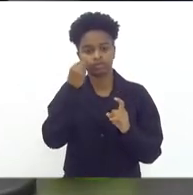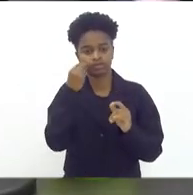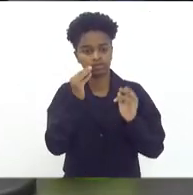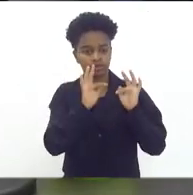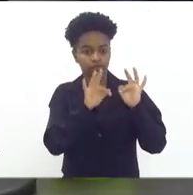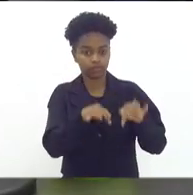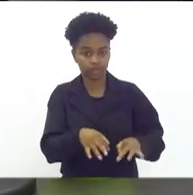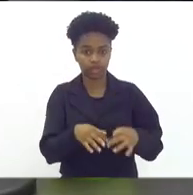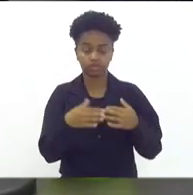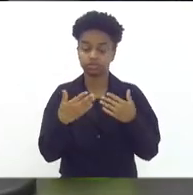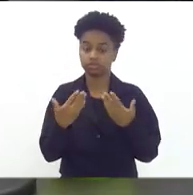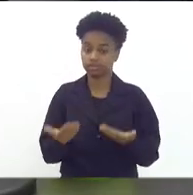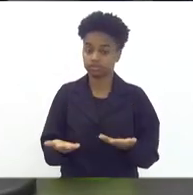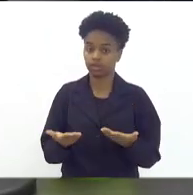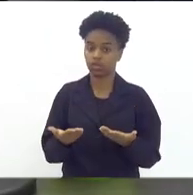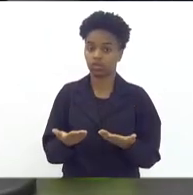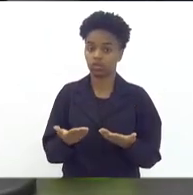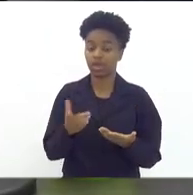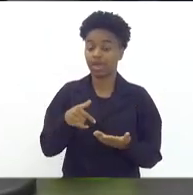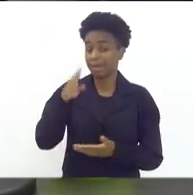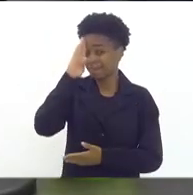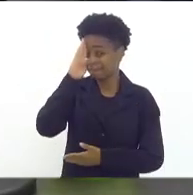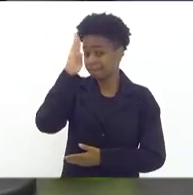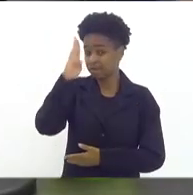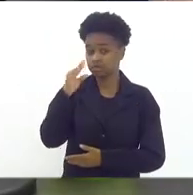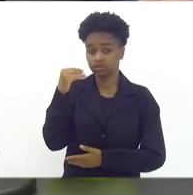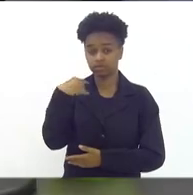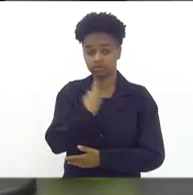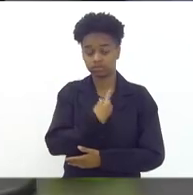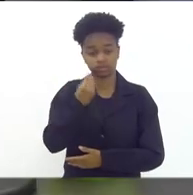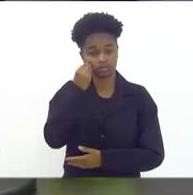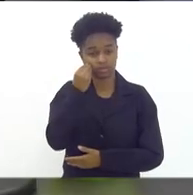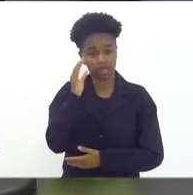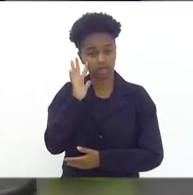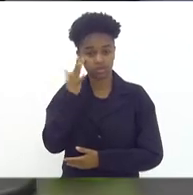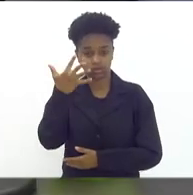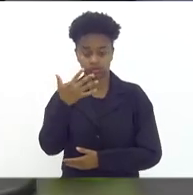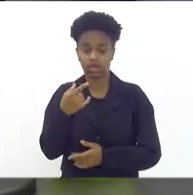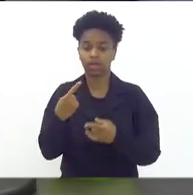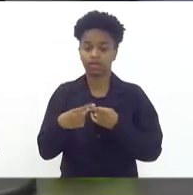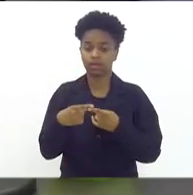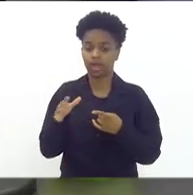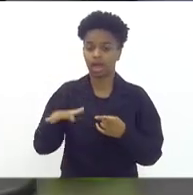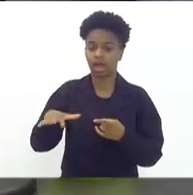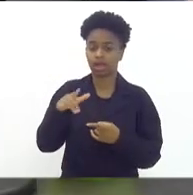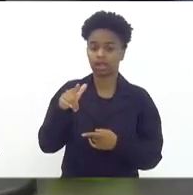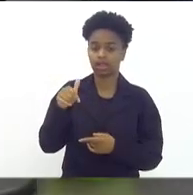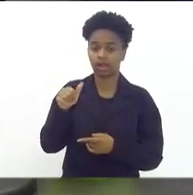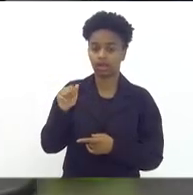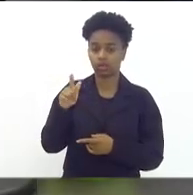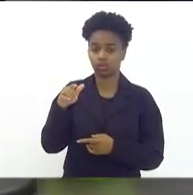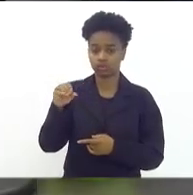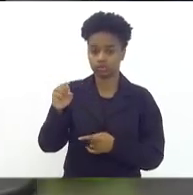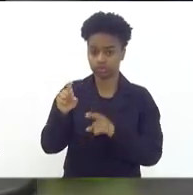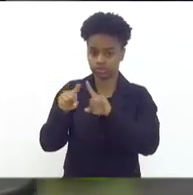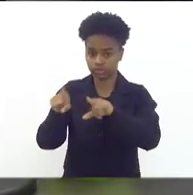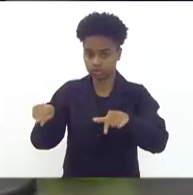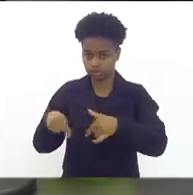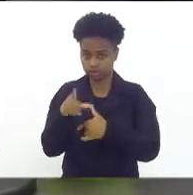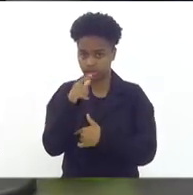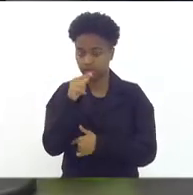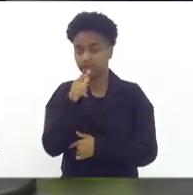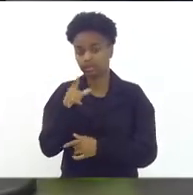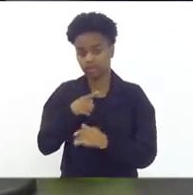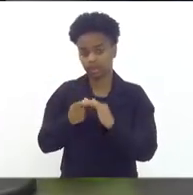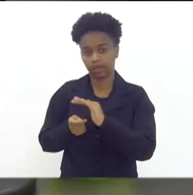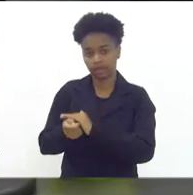Então é isso é uma prioridade Nossa encerrar para que a região pagos consiga ter os